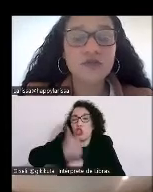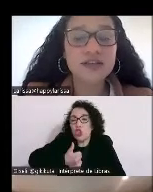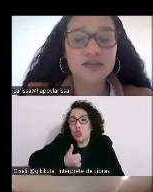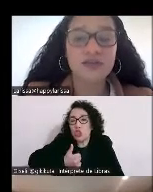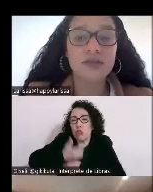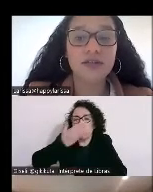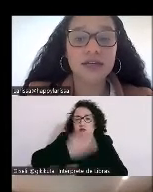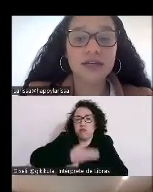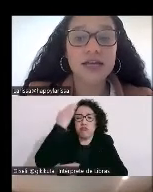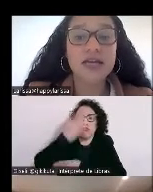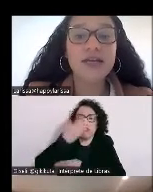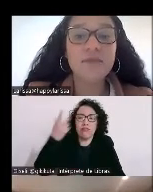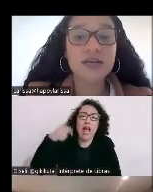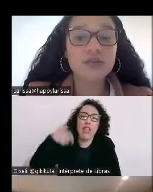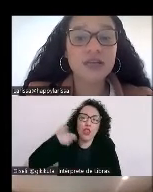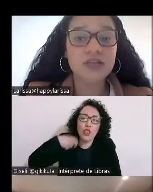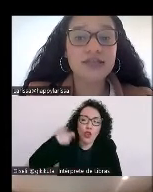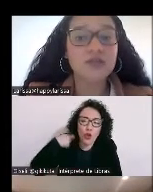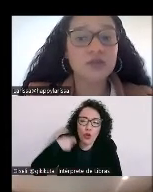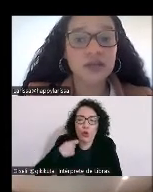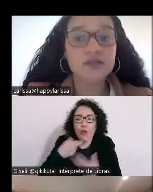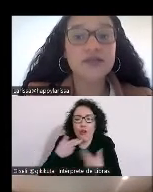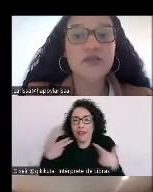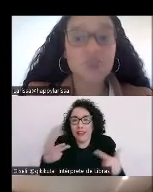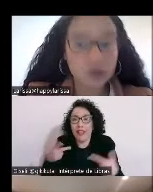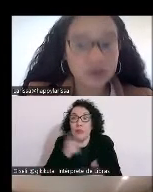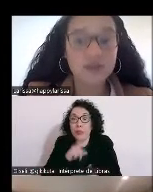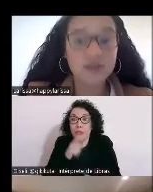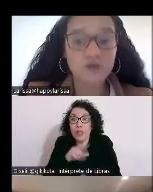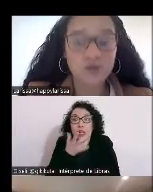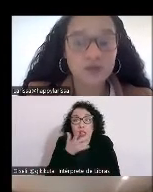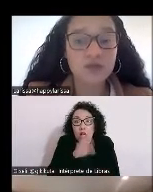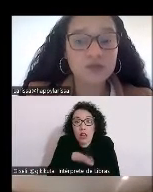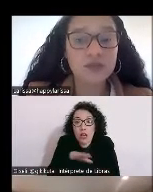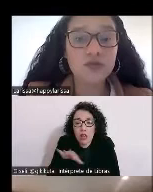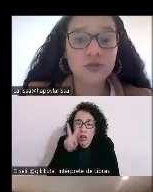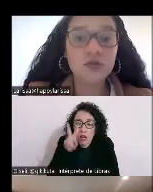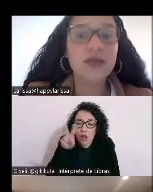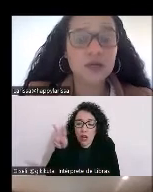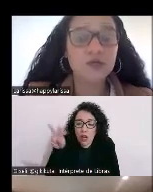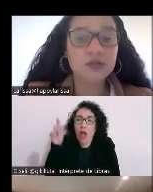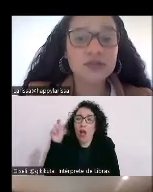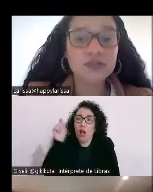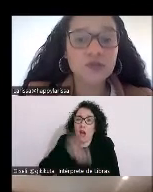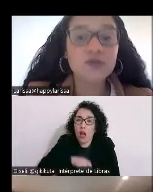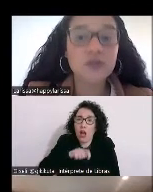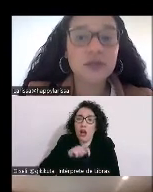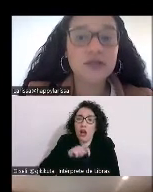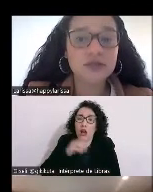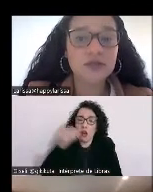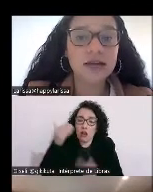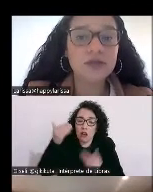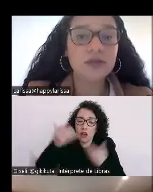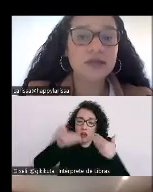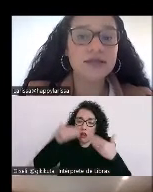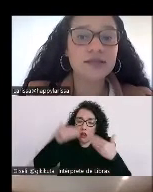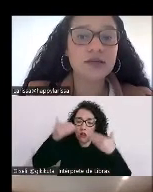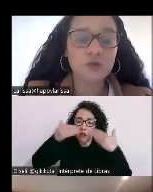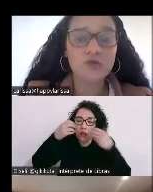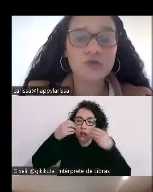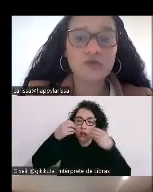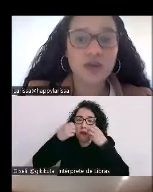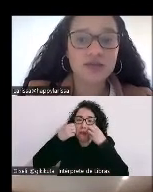escritores fazem o trabalho dele. E mesmo que eles sejam crianças, eles podem desenvolver, mesmo sendo júnior, eles podem desenvolver um trabalho similar ao que